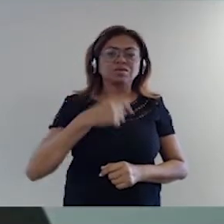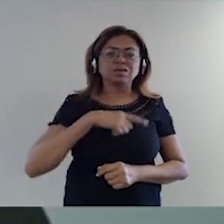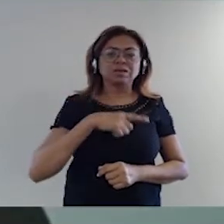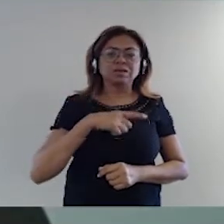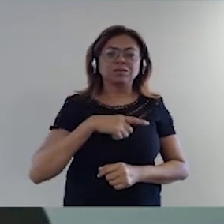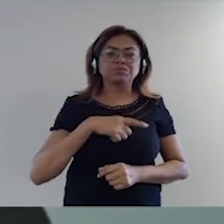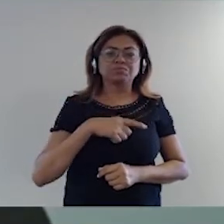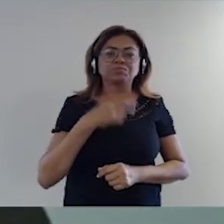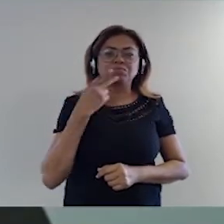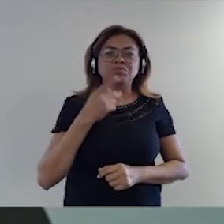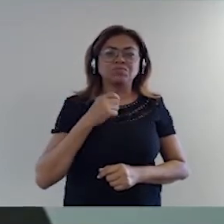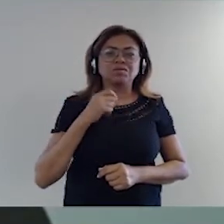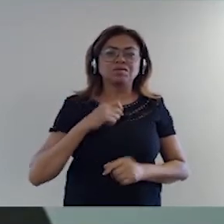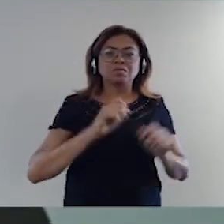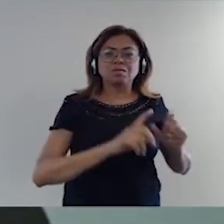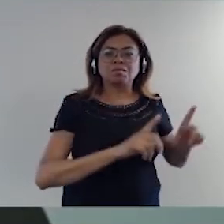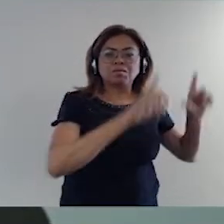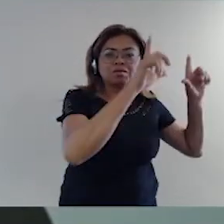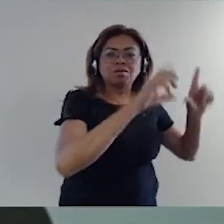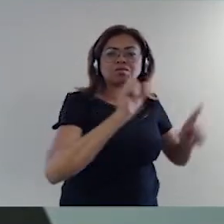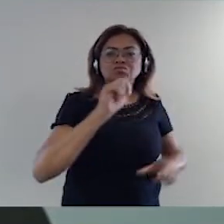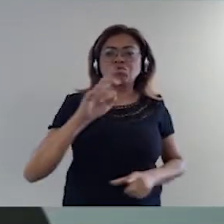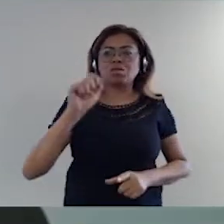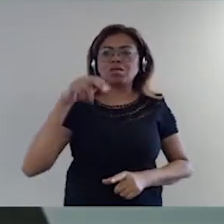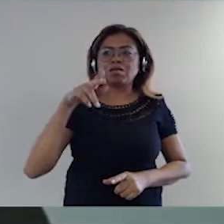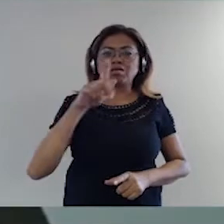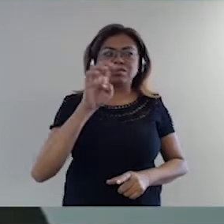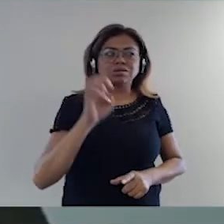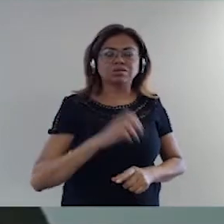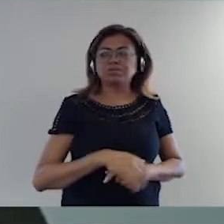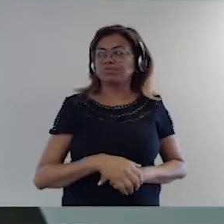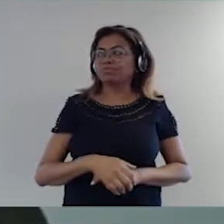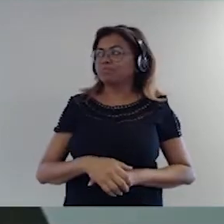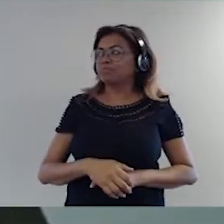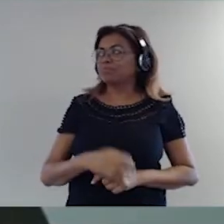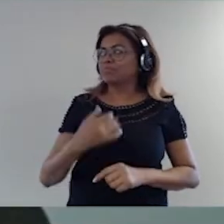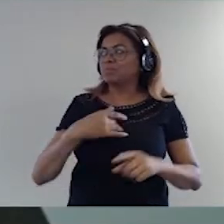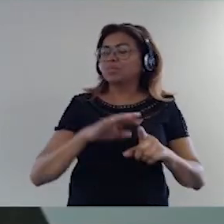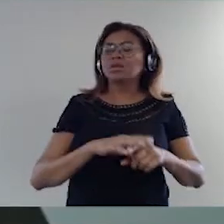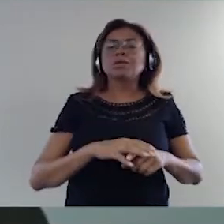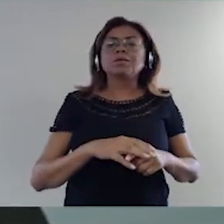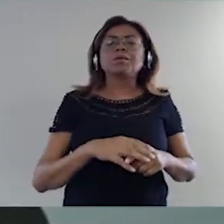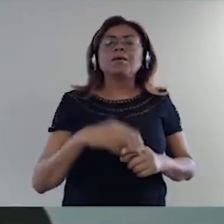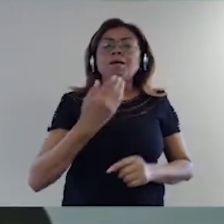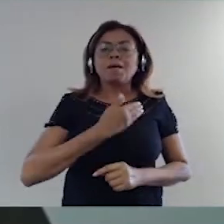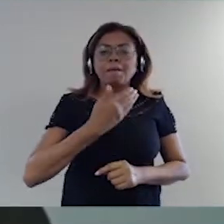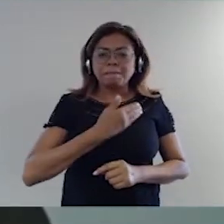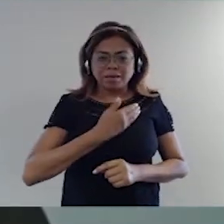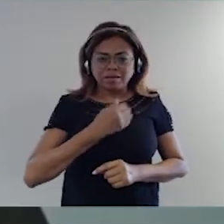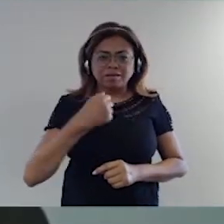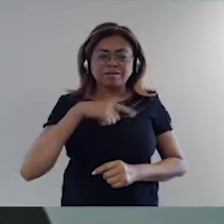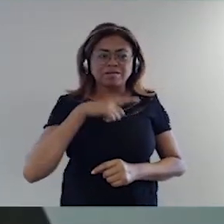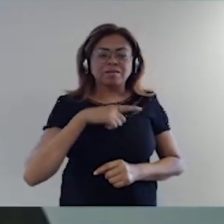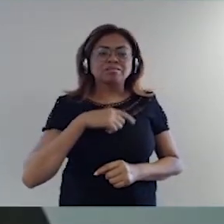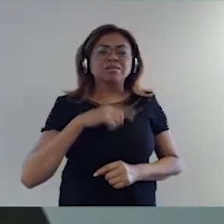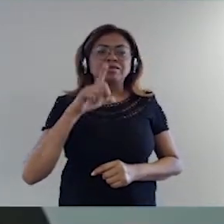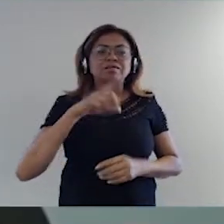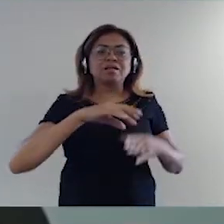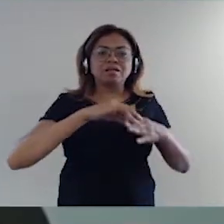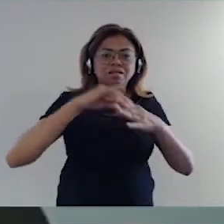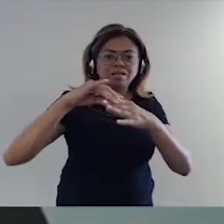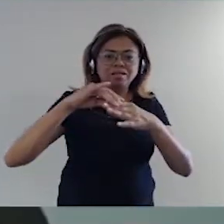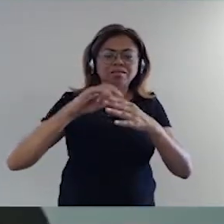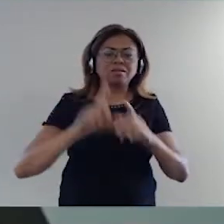liderado e presidido pela amiga Solange. Uma saudação muitíssimo especial ao meu colega, que é líder da